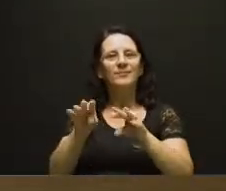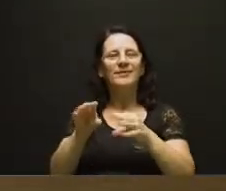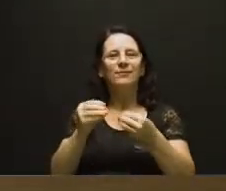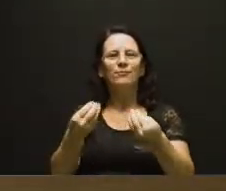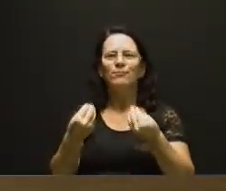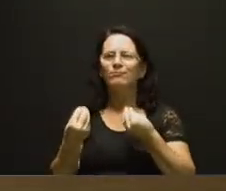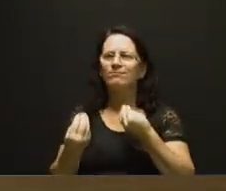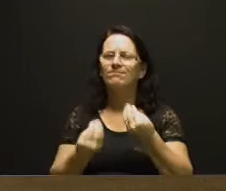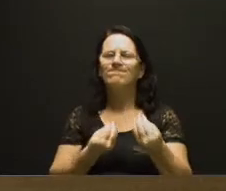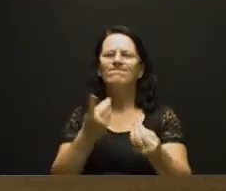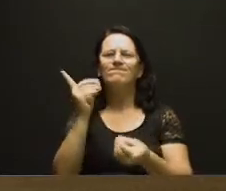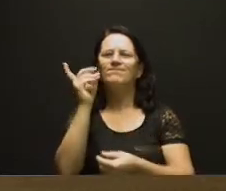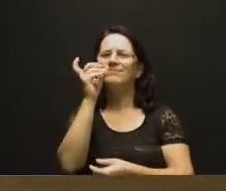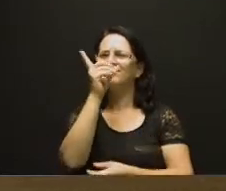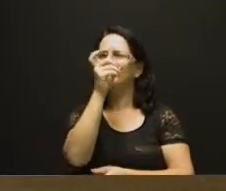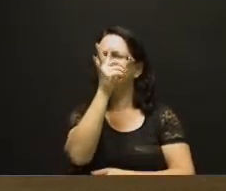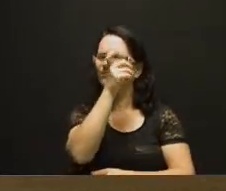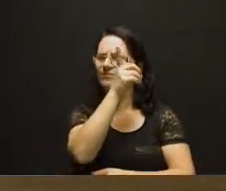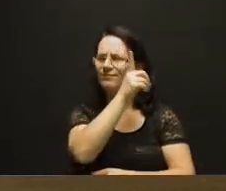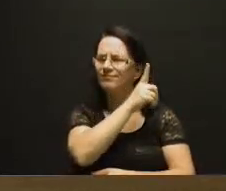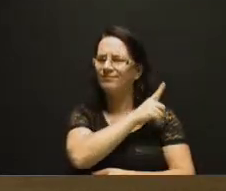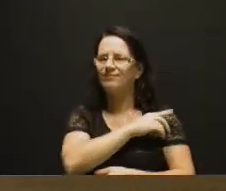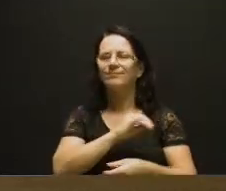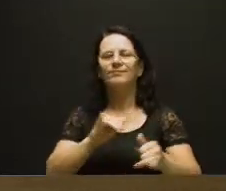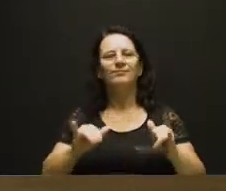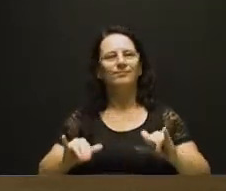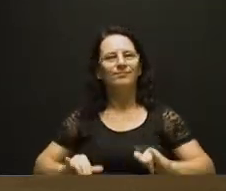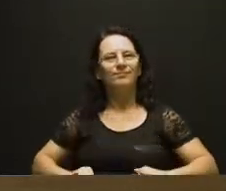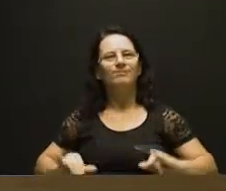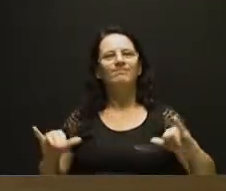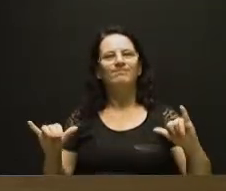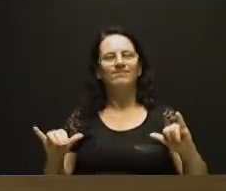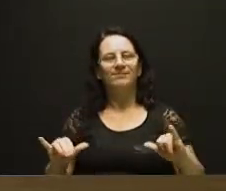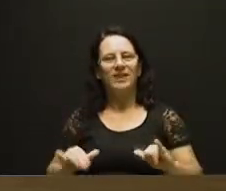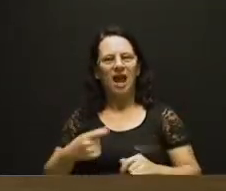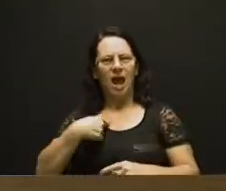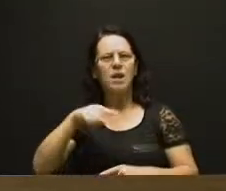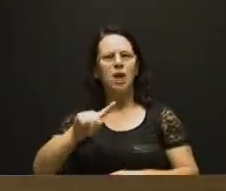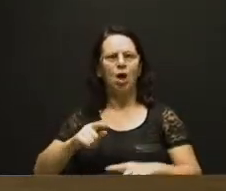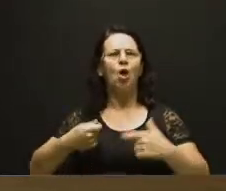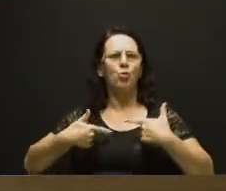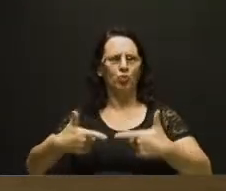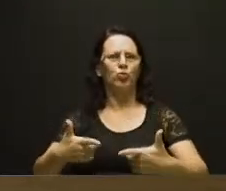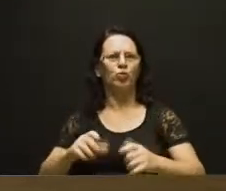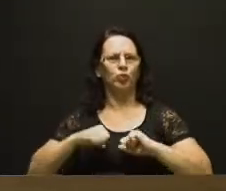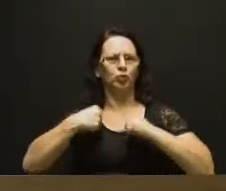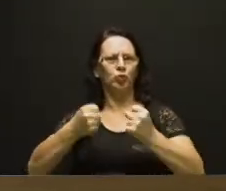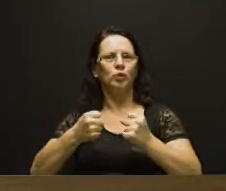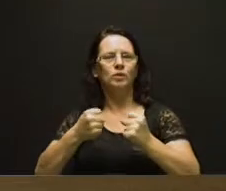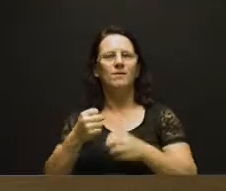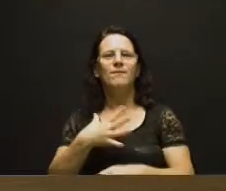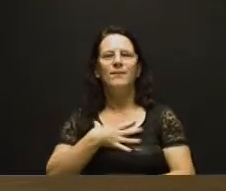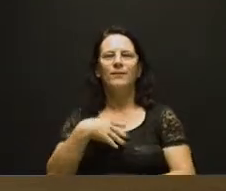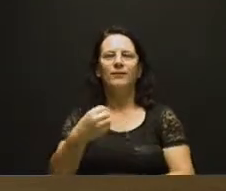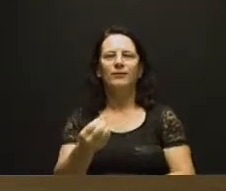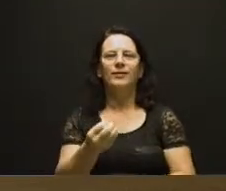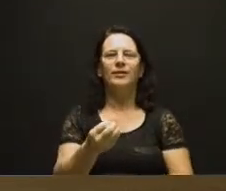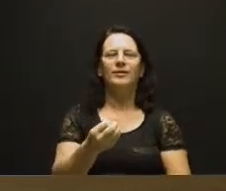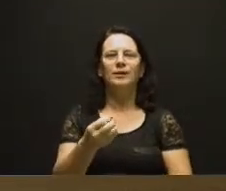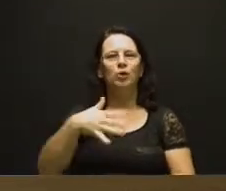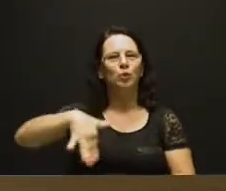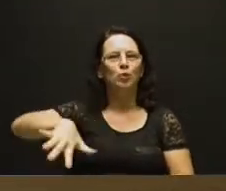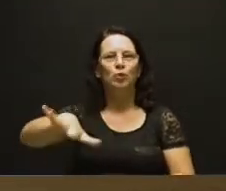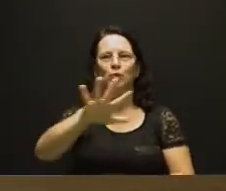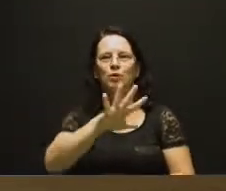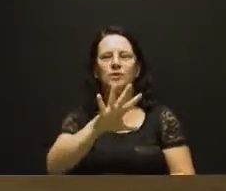muito difícil e muito dolorido apesar de falar 'não eu luto pelo meu filho vocês todos